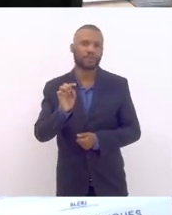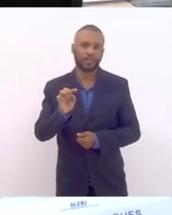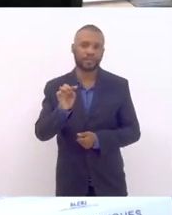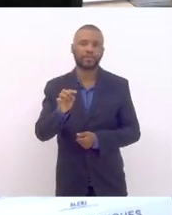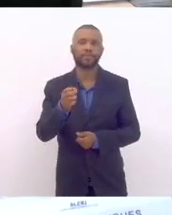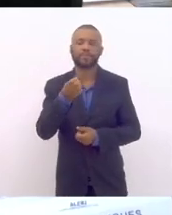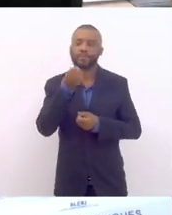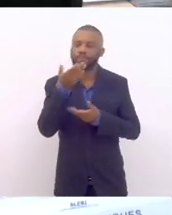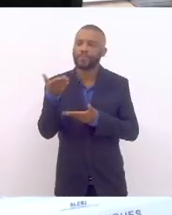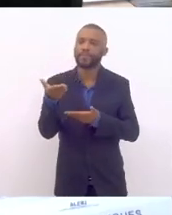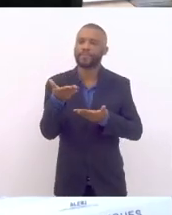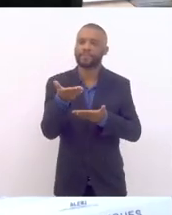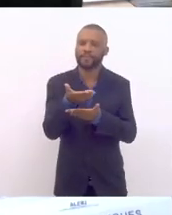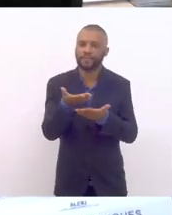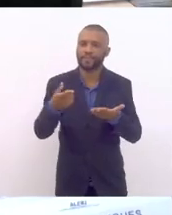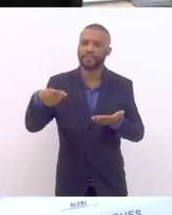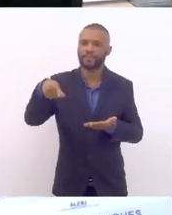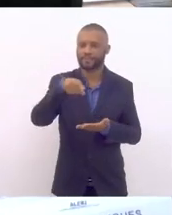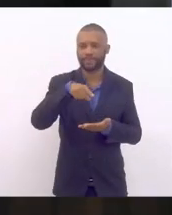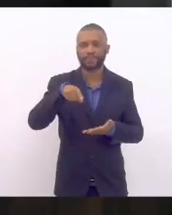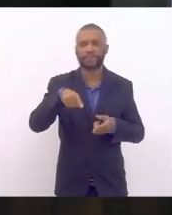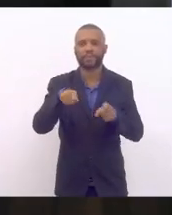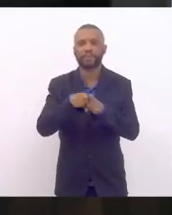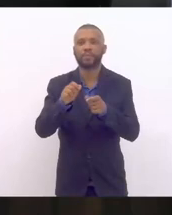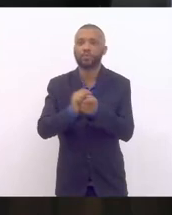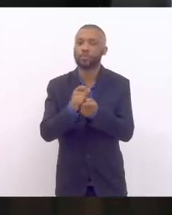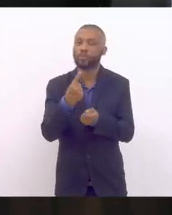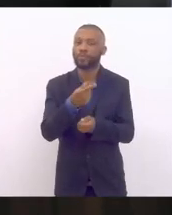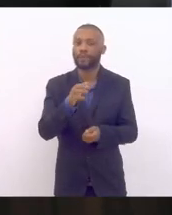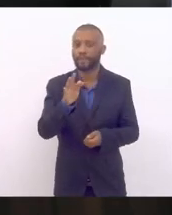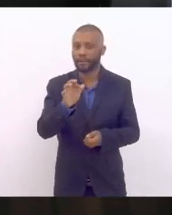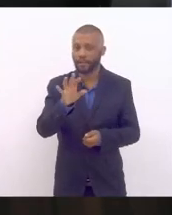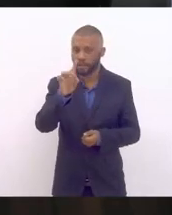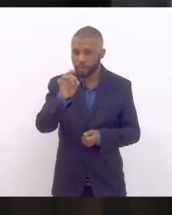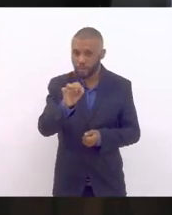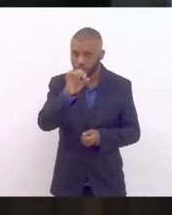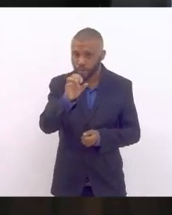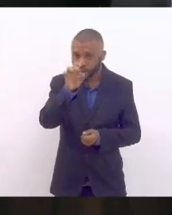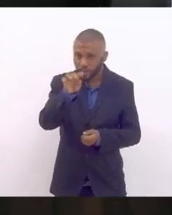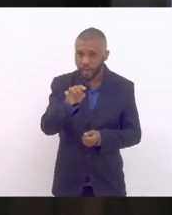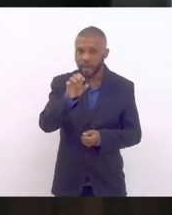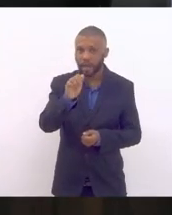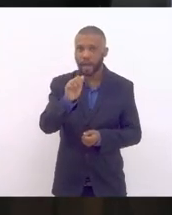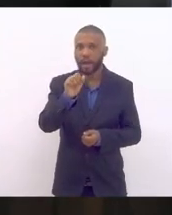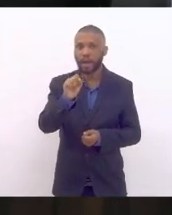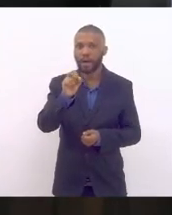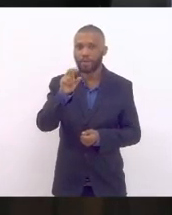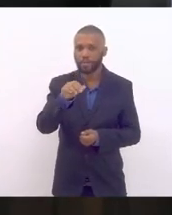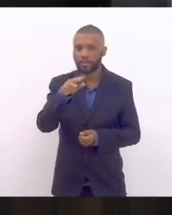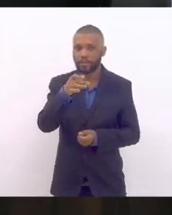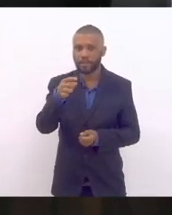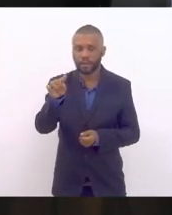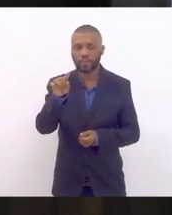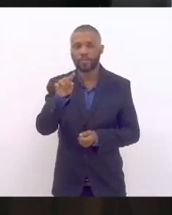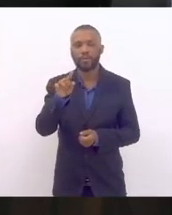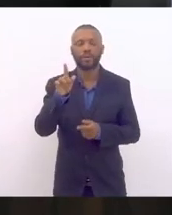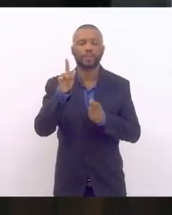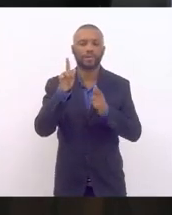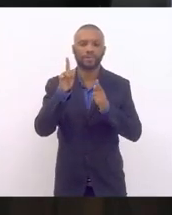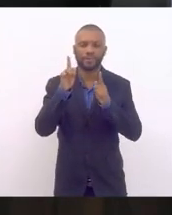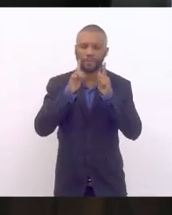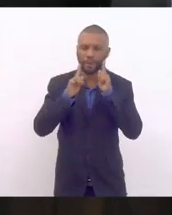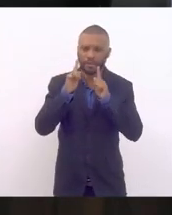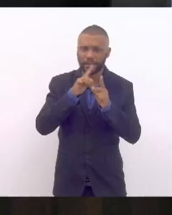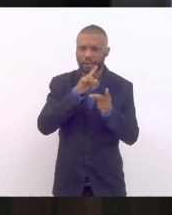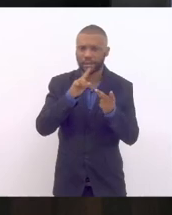bem-vindos e também conosco Fernando José Assumpção secretário municipal de trabalho e renda de Magé